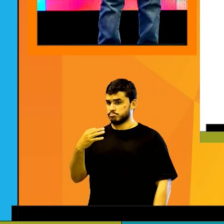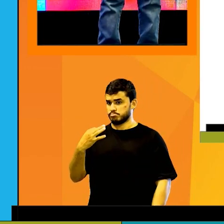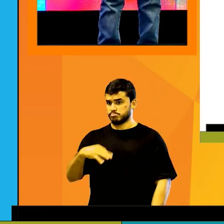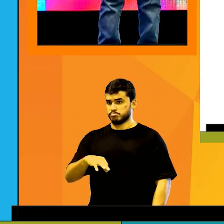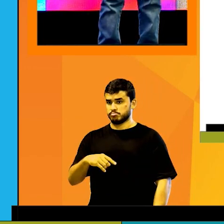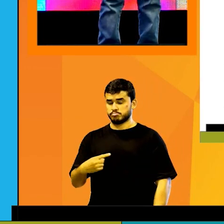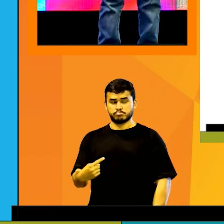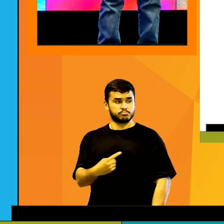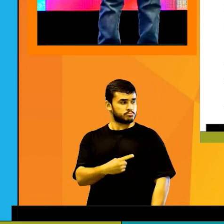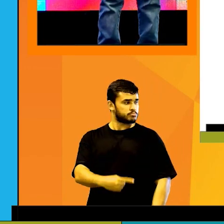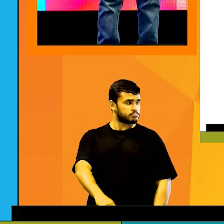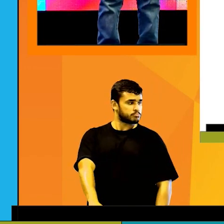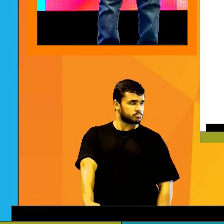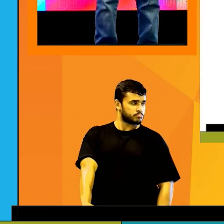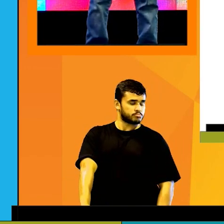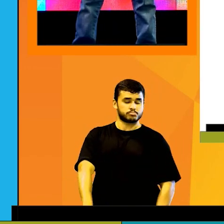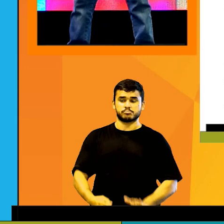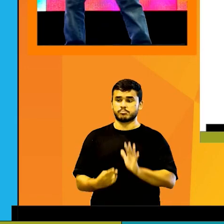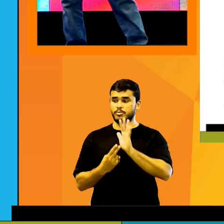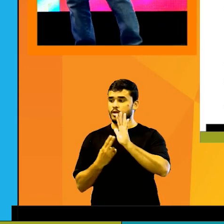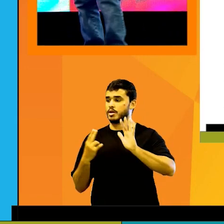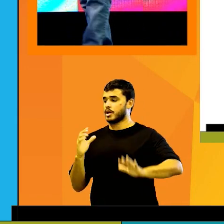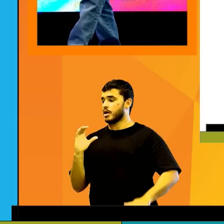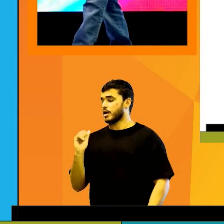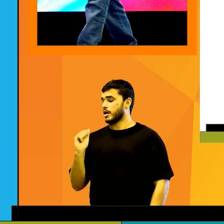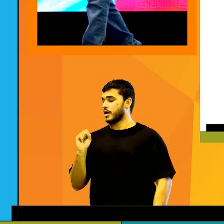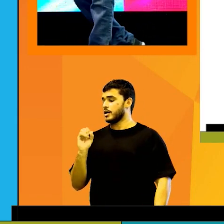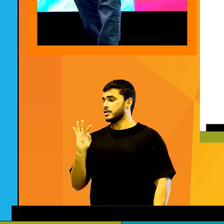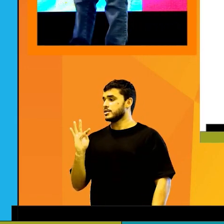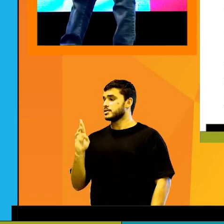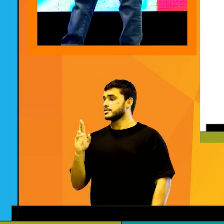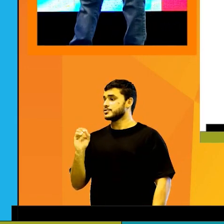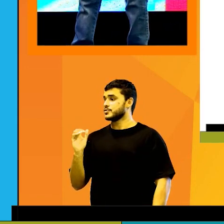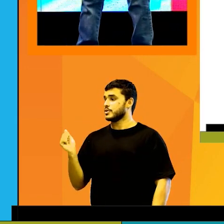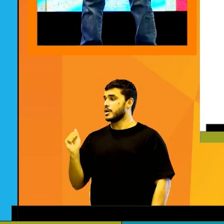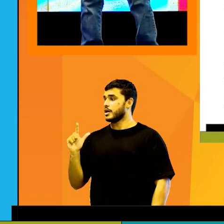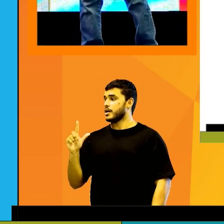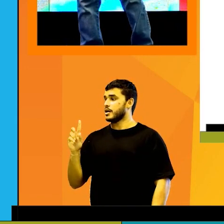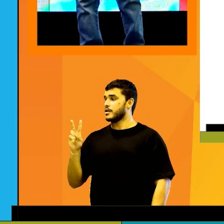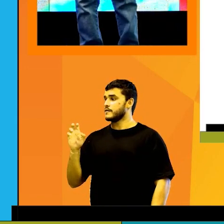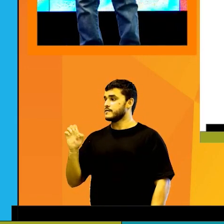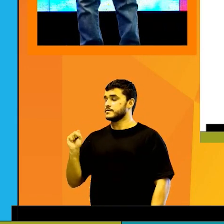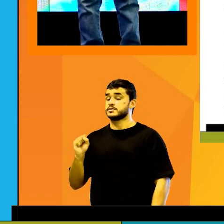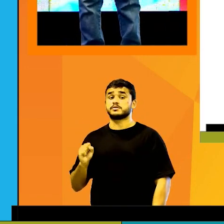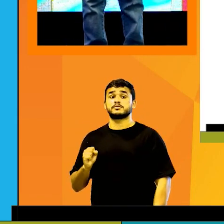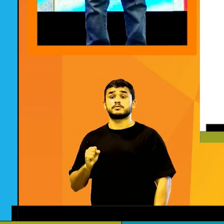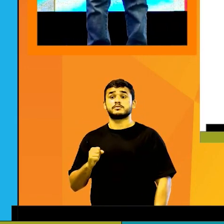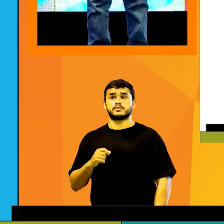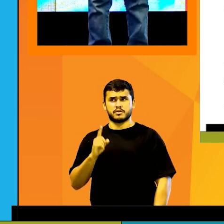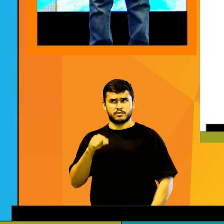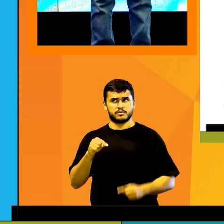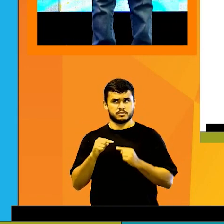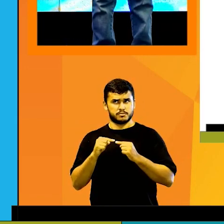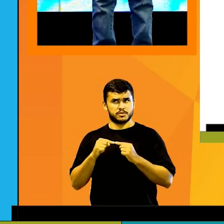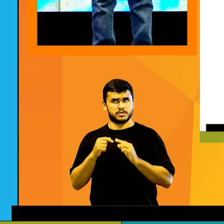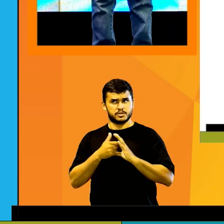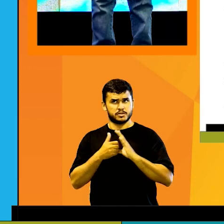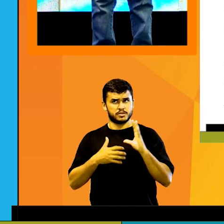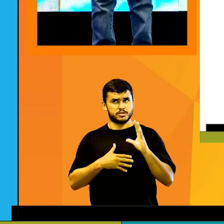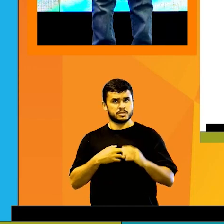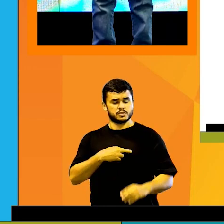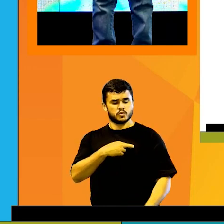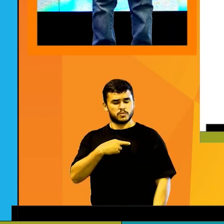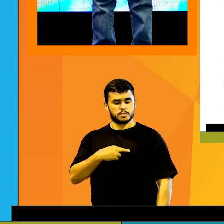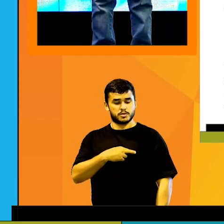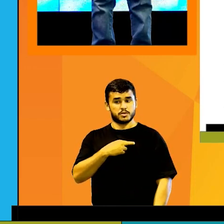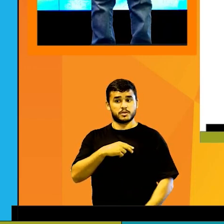De quem? De Castro Alves. Só um comentário rápido sobre Castro Alves. Pessoal, Castro Alves foi romântico? Foi.